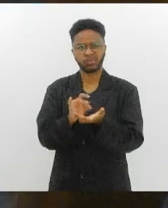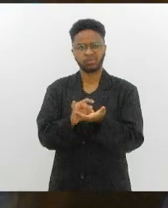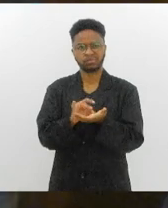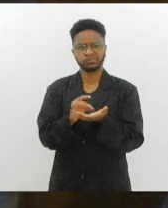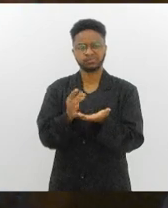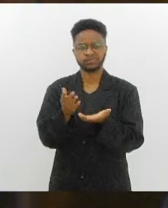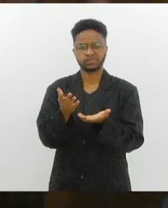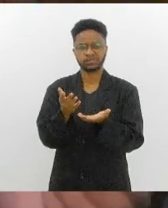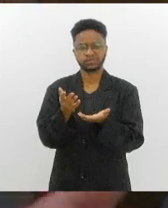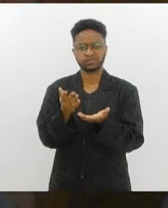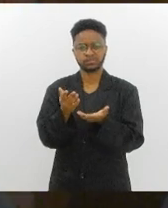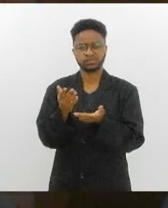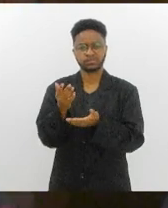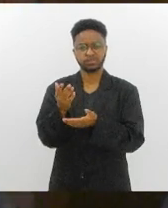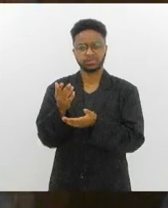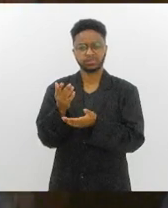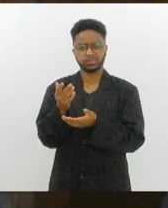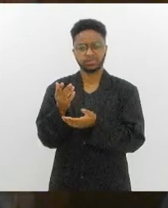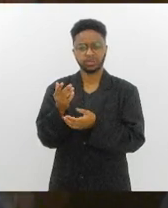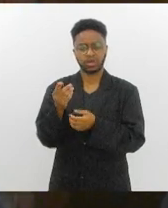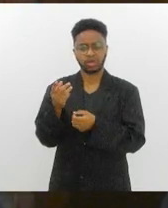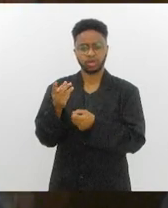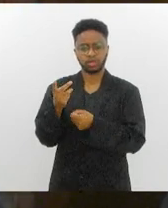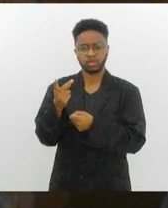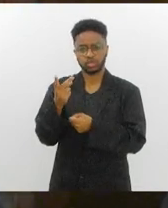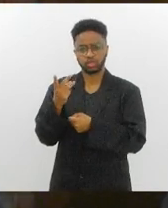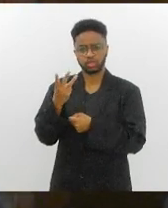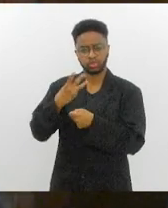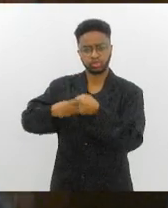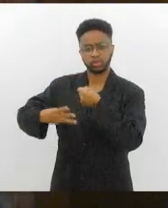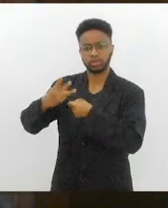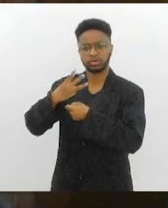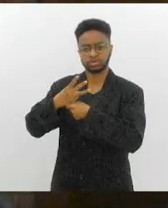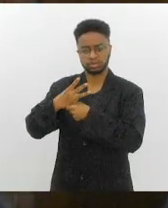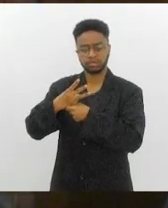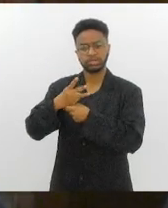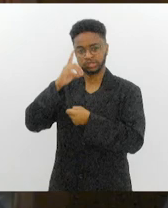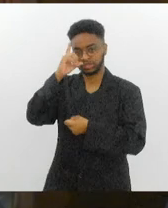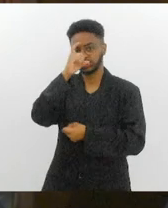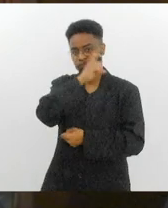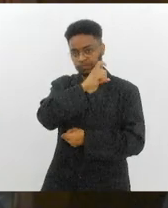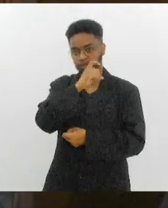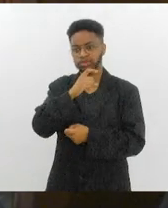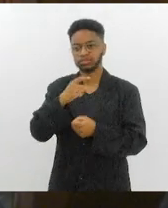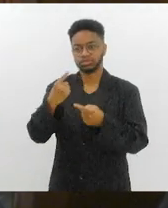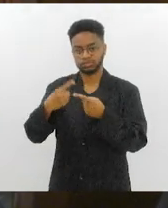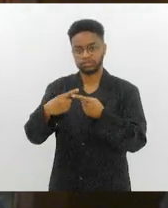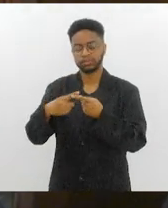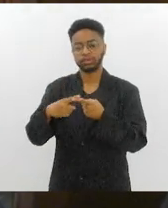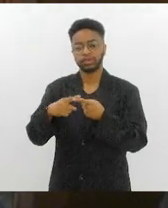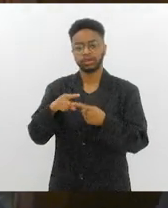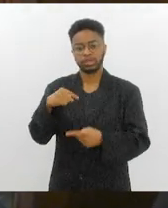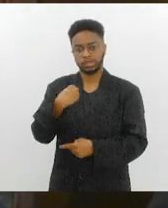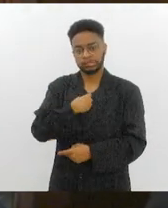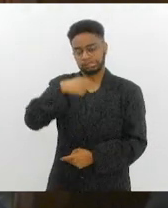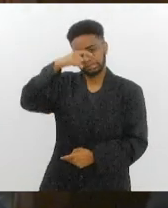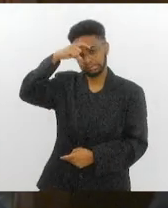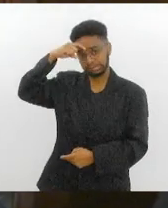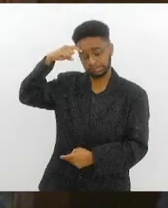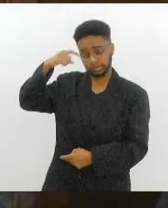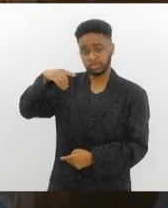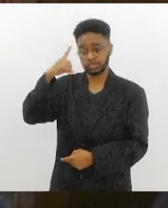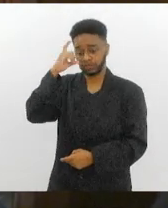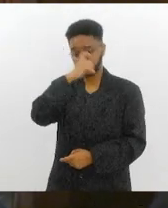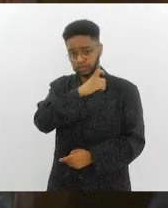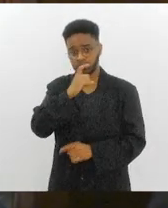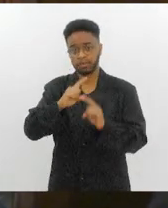os antepenúltimos anos foram muito cruais, a gente passou, pensou muito, penou muito, e aí a gente arrumou